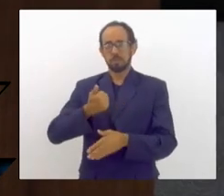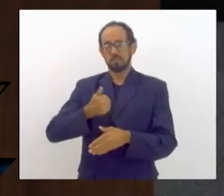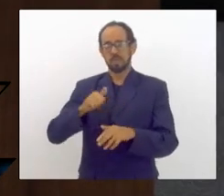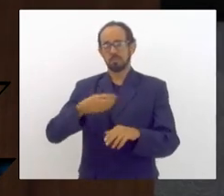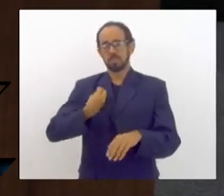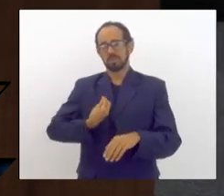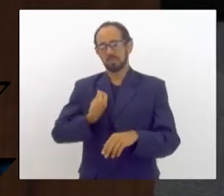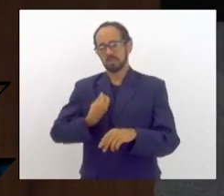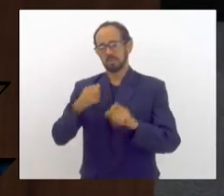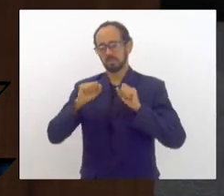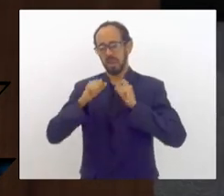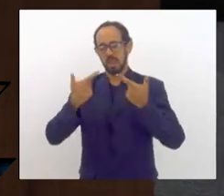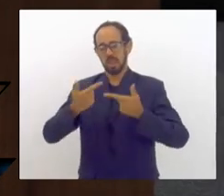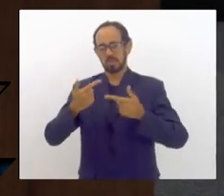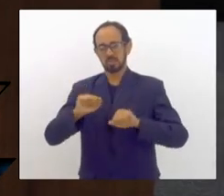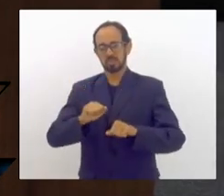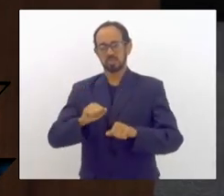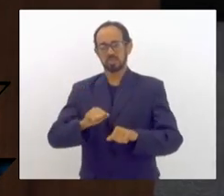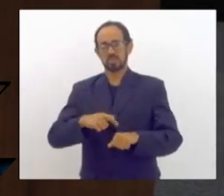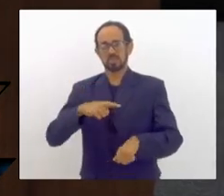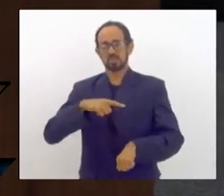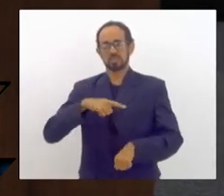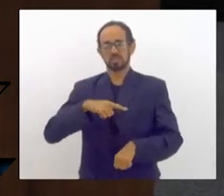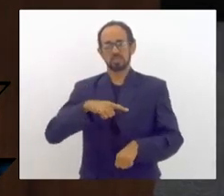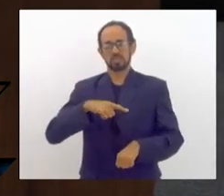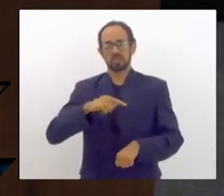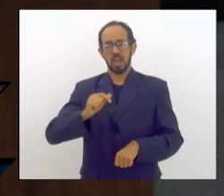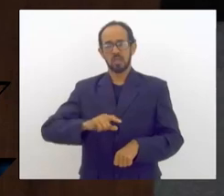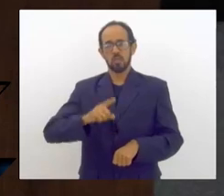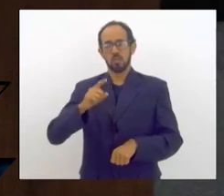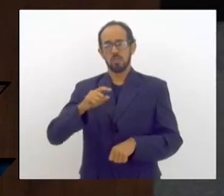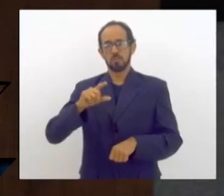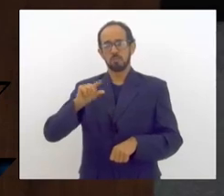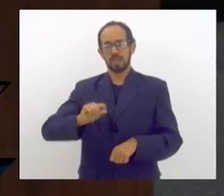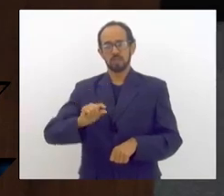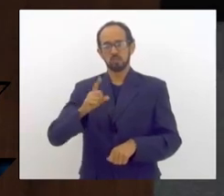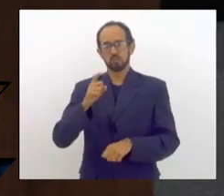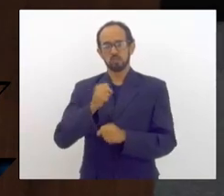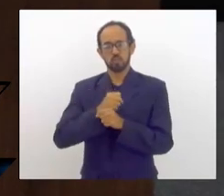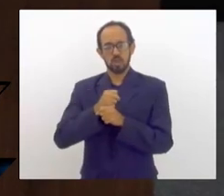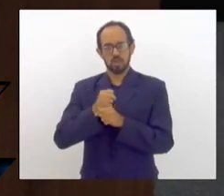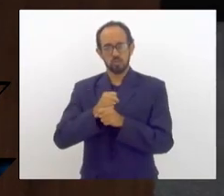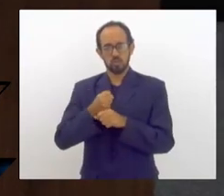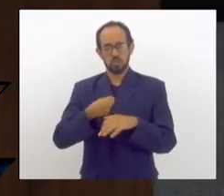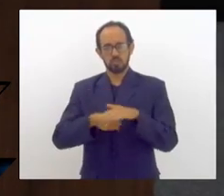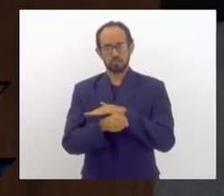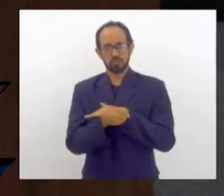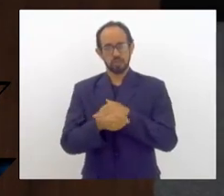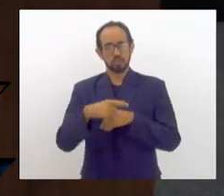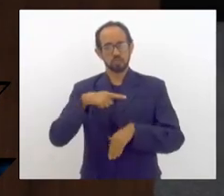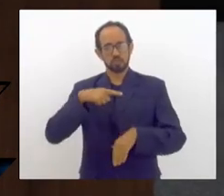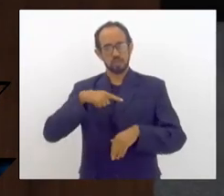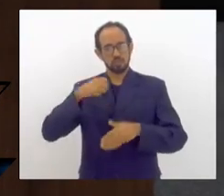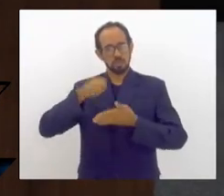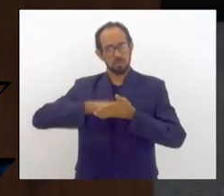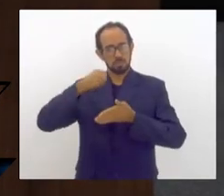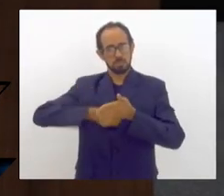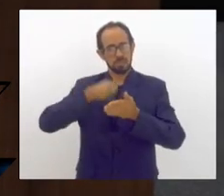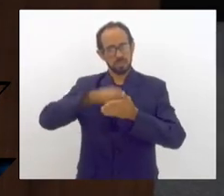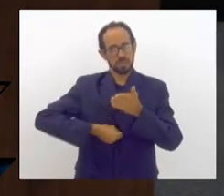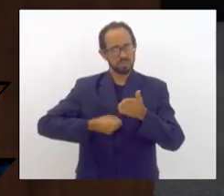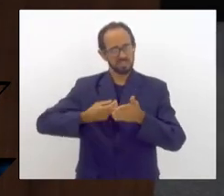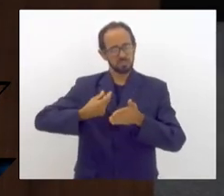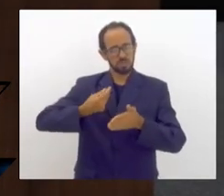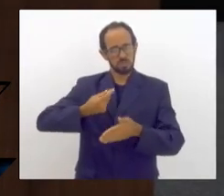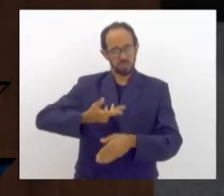Assembleia, estou aí com menos de um ano de mandato, mas tenho essa minha experiência como vereador, sou um militante de longa data e admiro muito dos